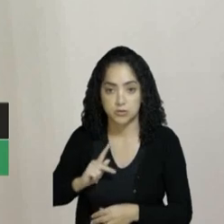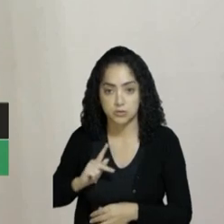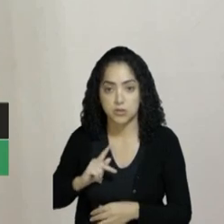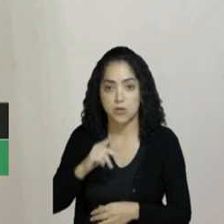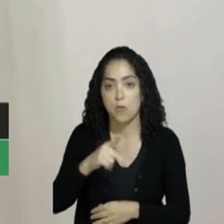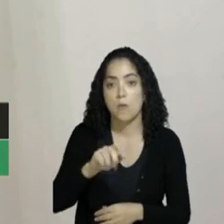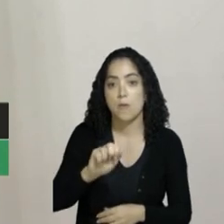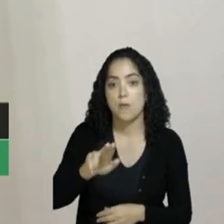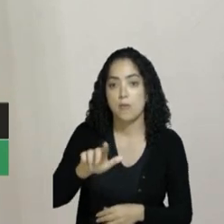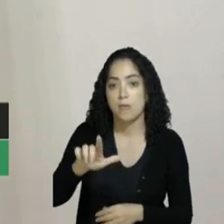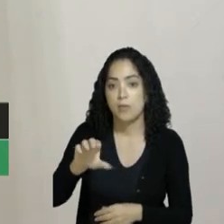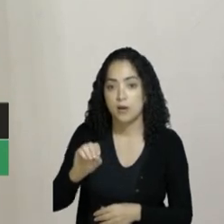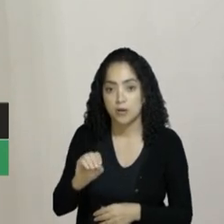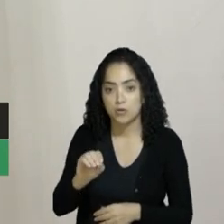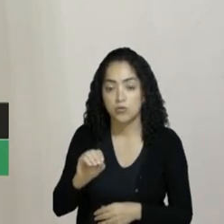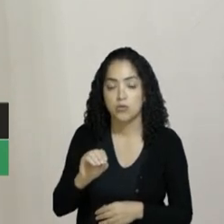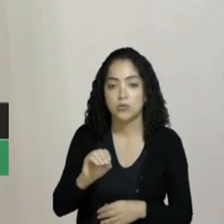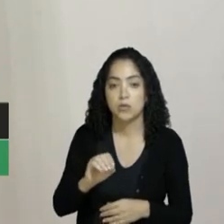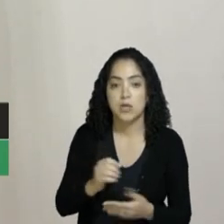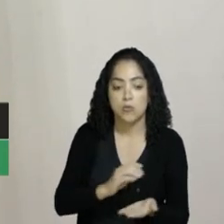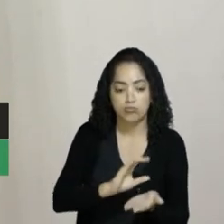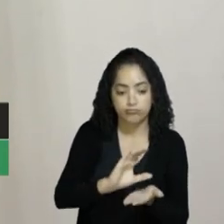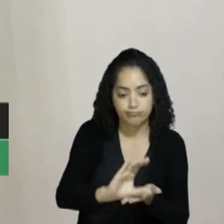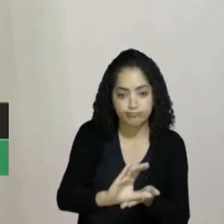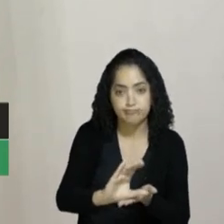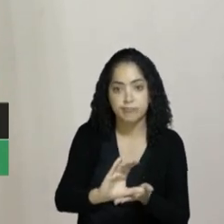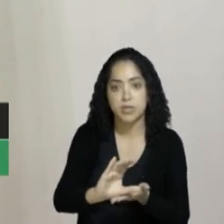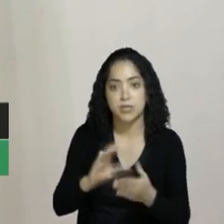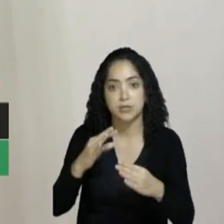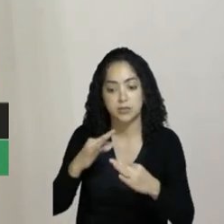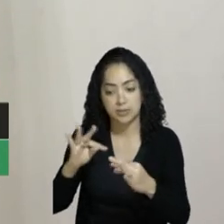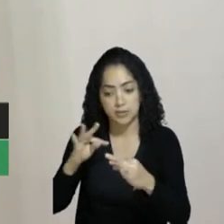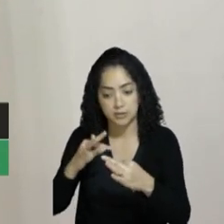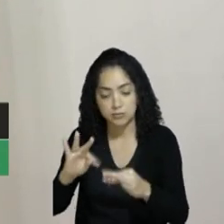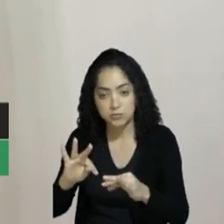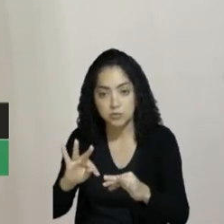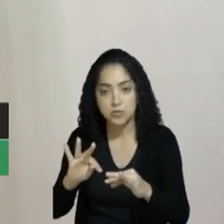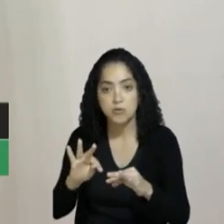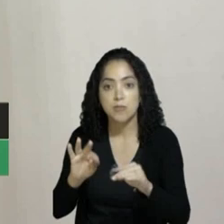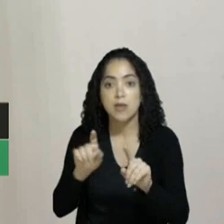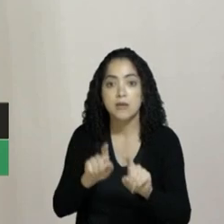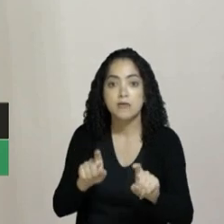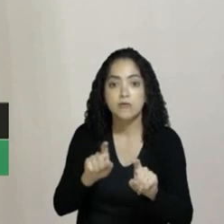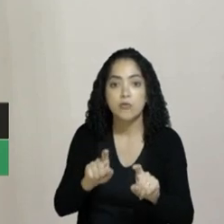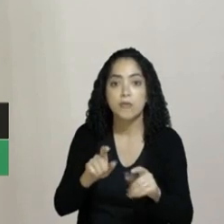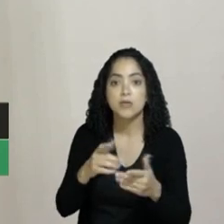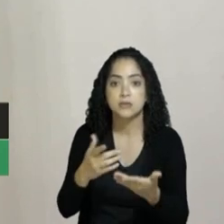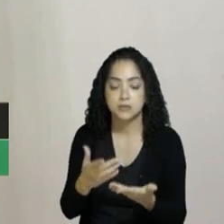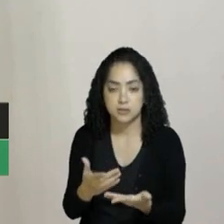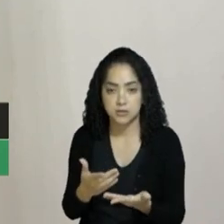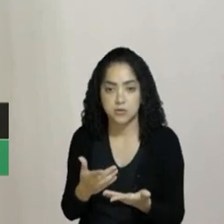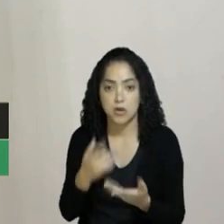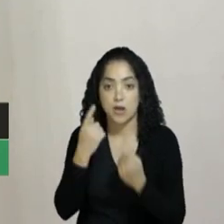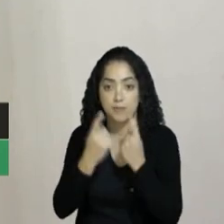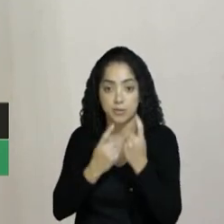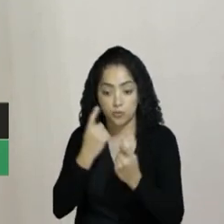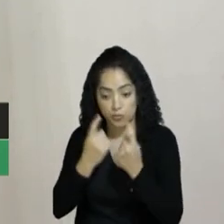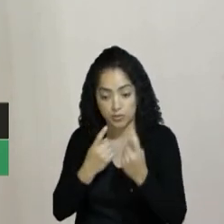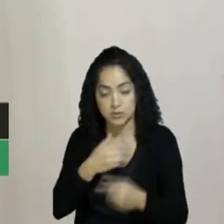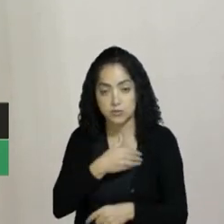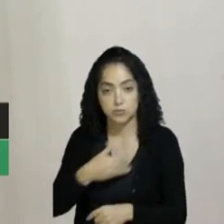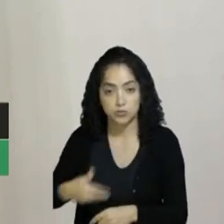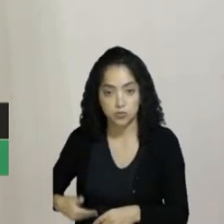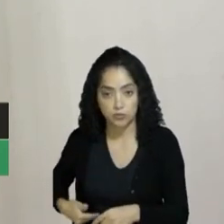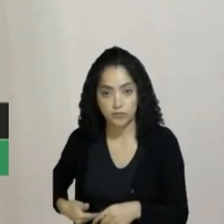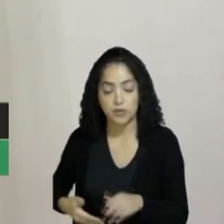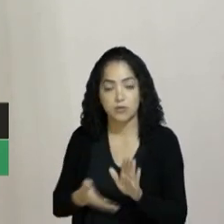justamente isso, do investimento tecnológico em informação, o delegado Ulisses Gabriel também, a preocupação do governo do Estado, parabéns ao